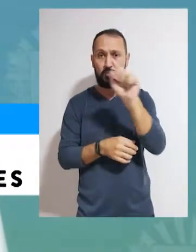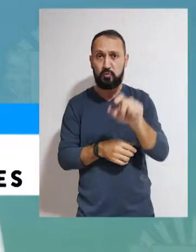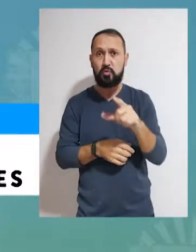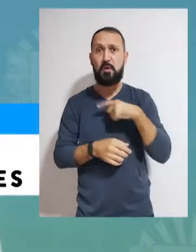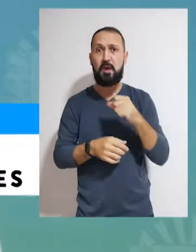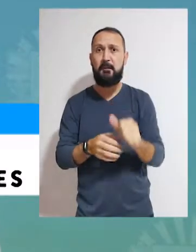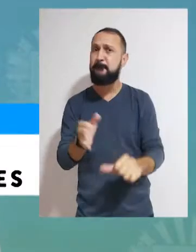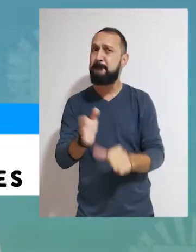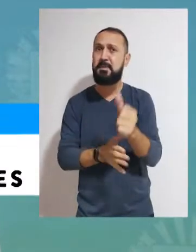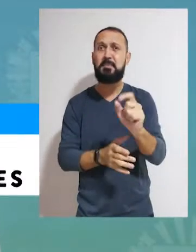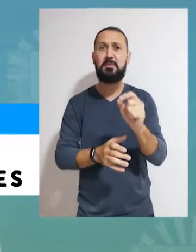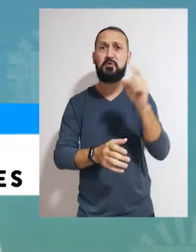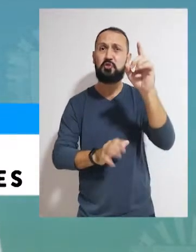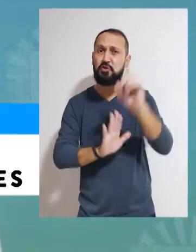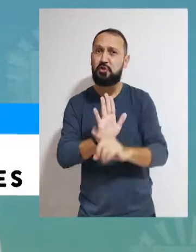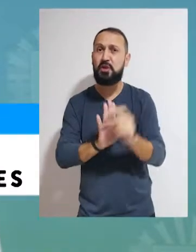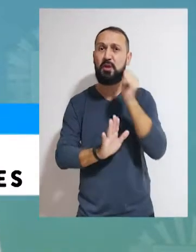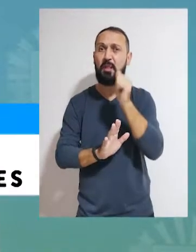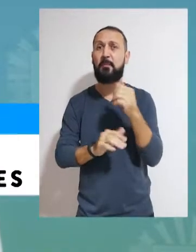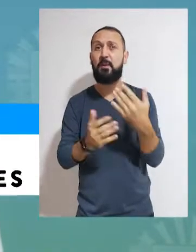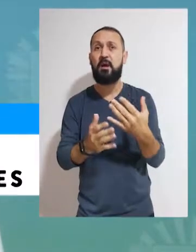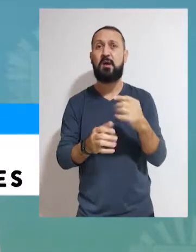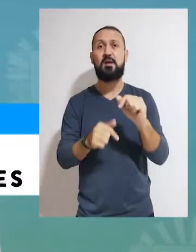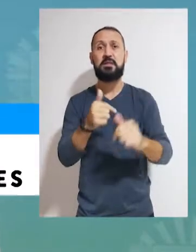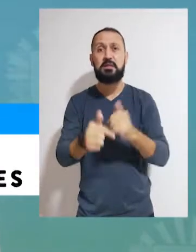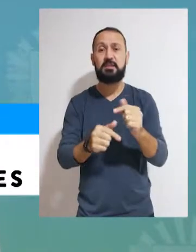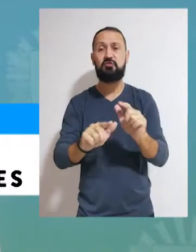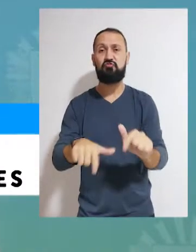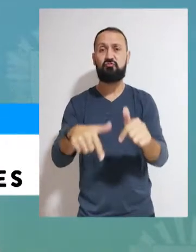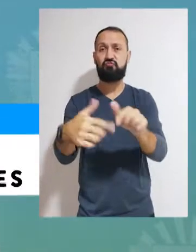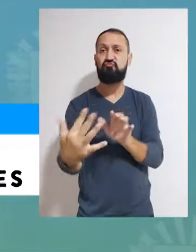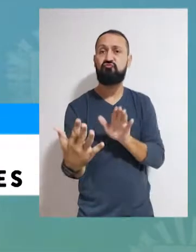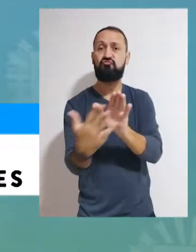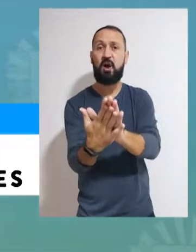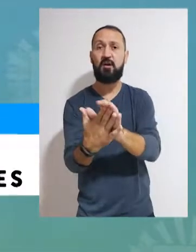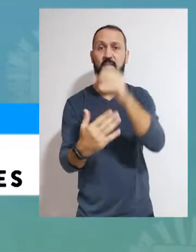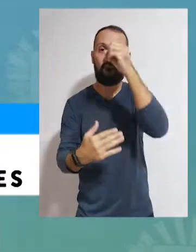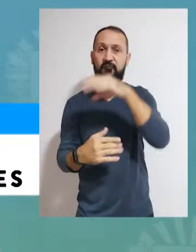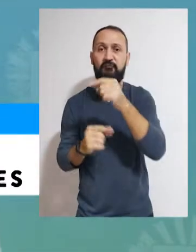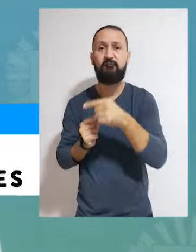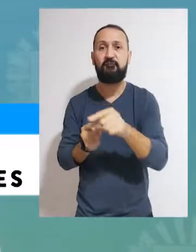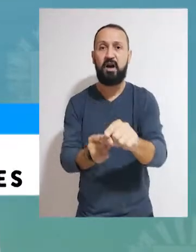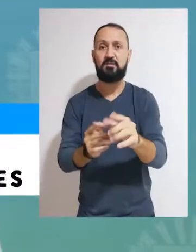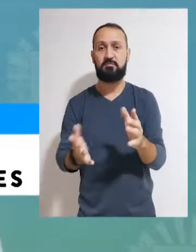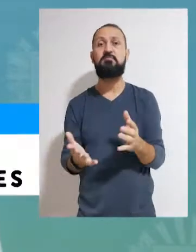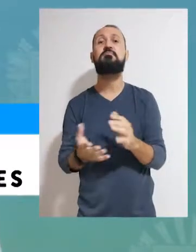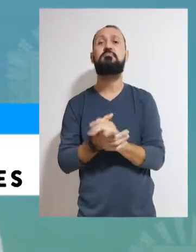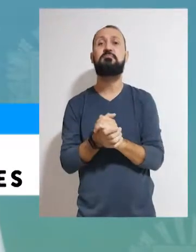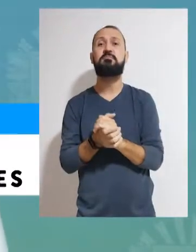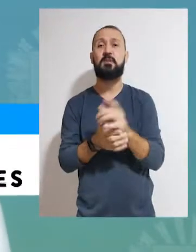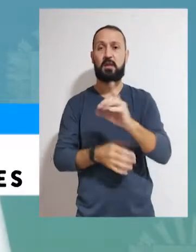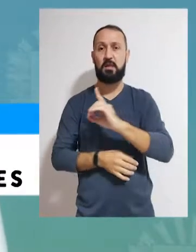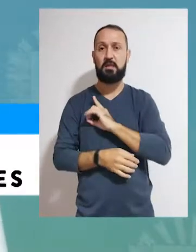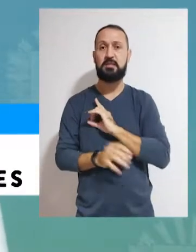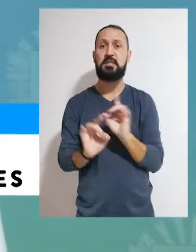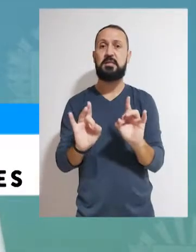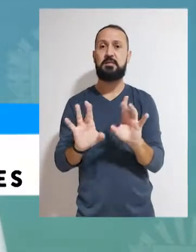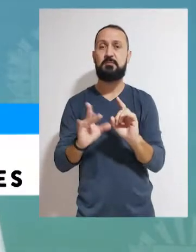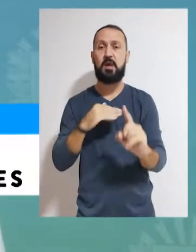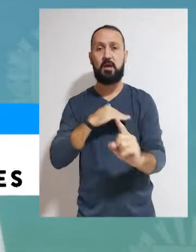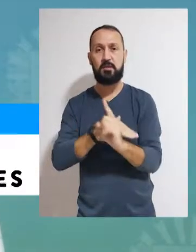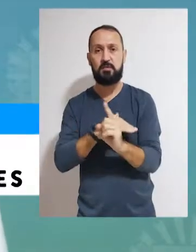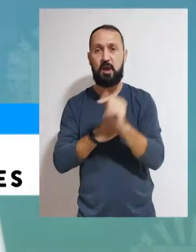estado pioneiro na defesa dos direitos das mulheres, pioneiro nas ações de enfrentamento à violência. A exemplo, a